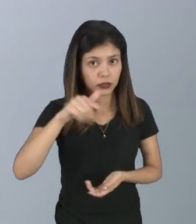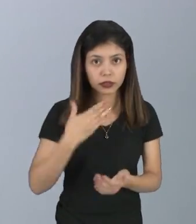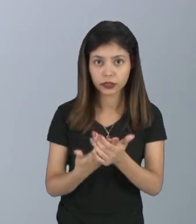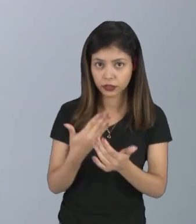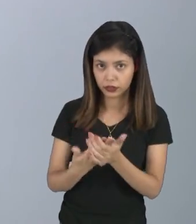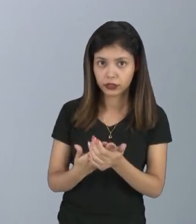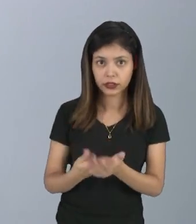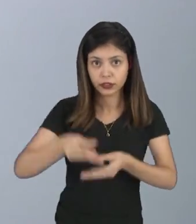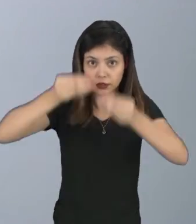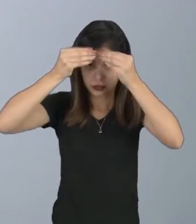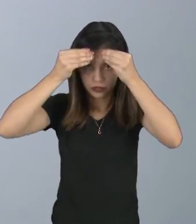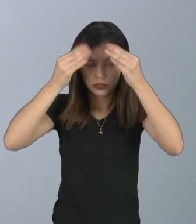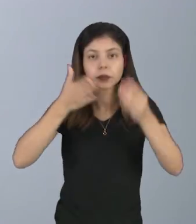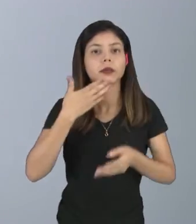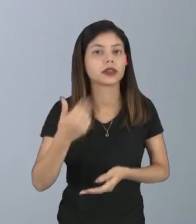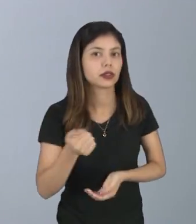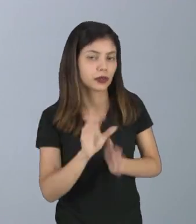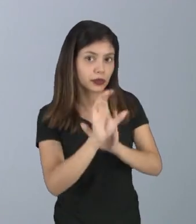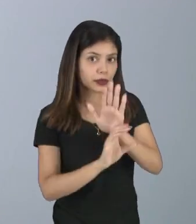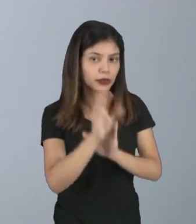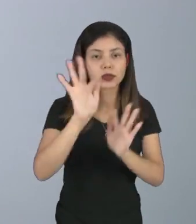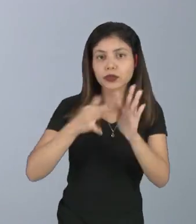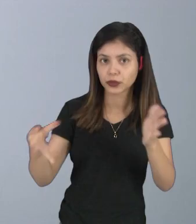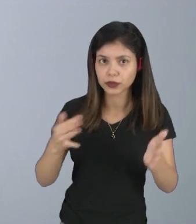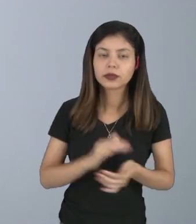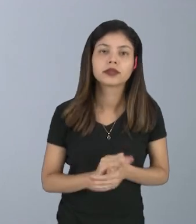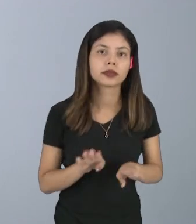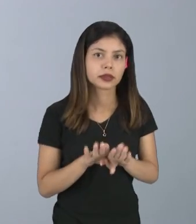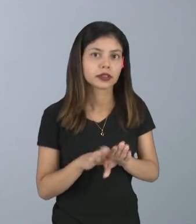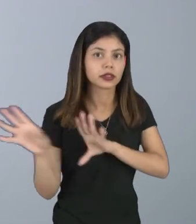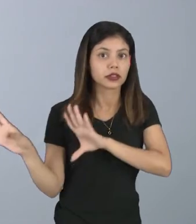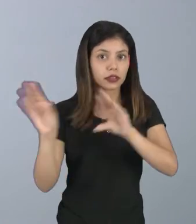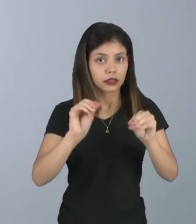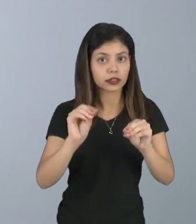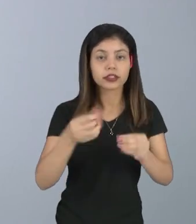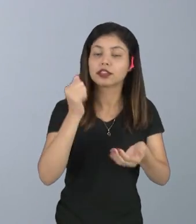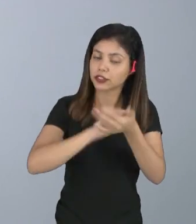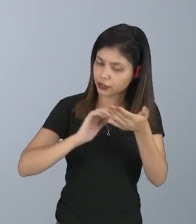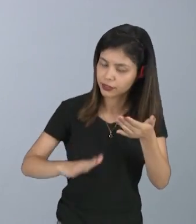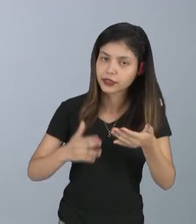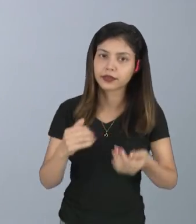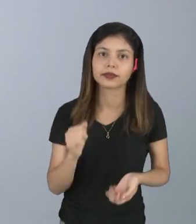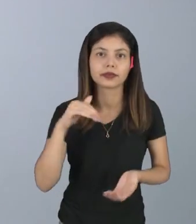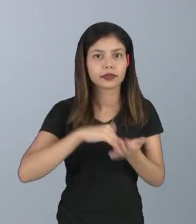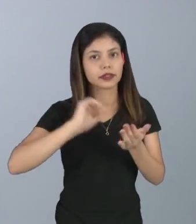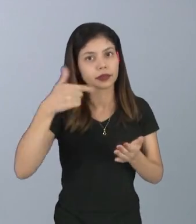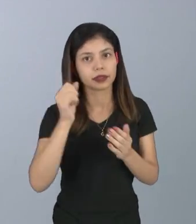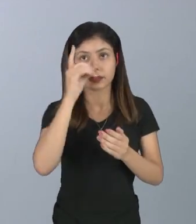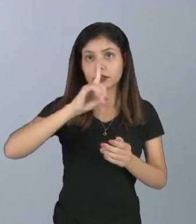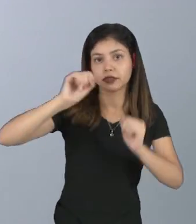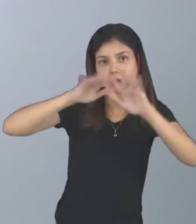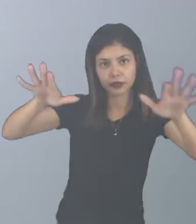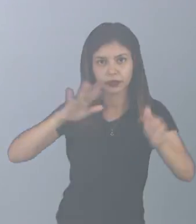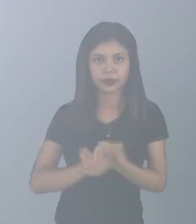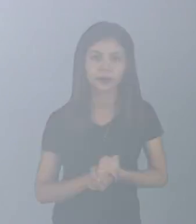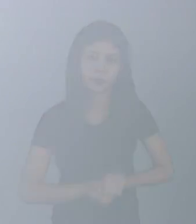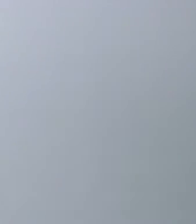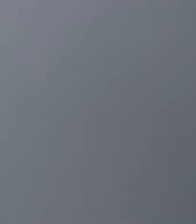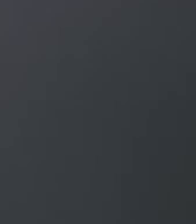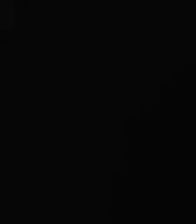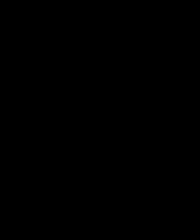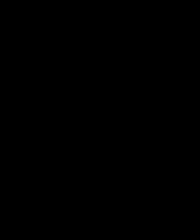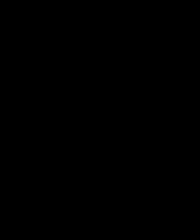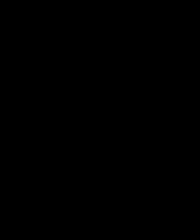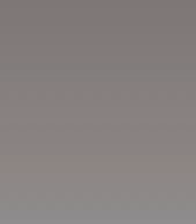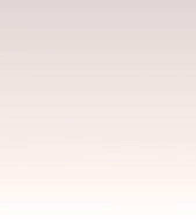essa aula para você fixar melhor o conteúdo, entender melhor a fórmula, né, e aplicar ela nos exercícios. Até a próxima, fiquem com Deus e bons estudos.